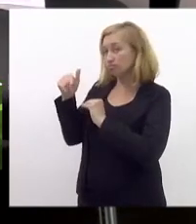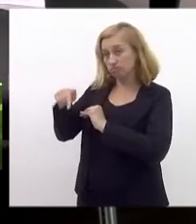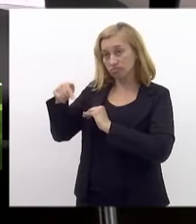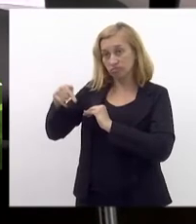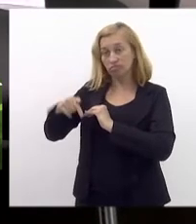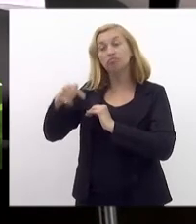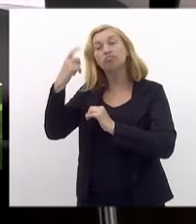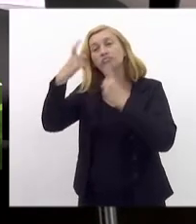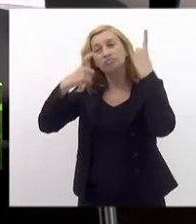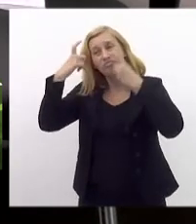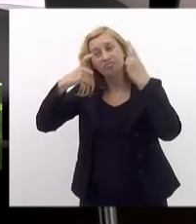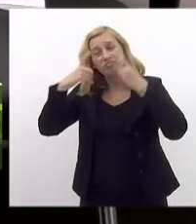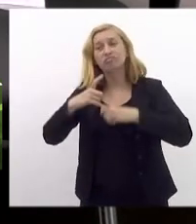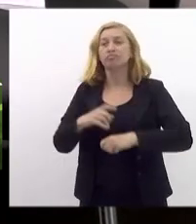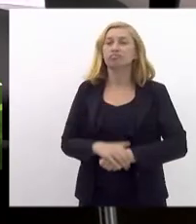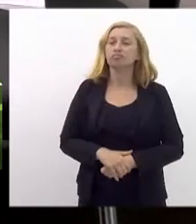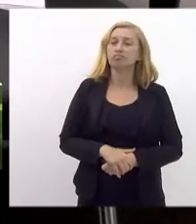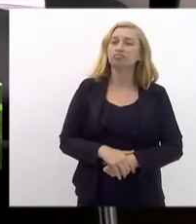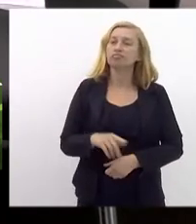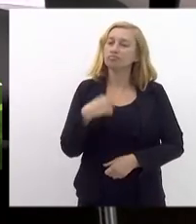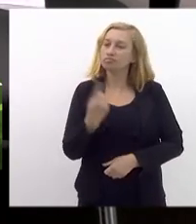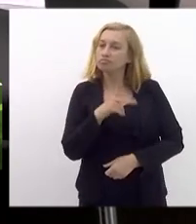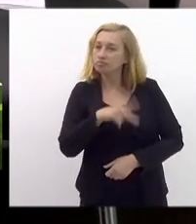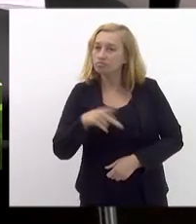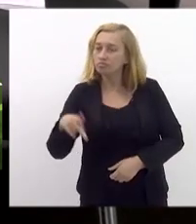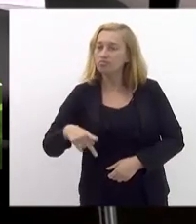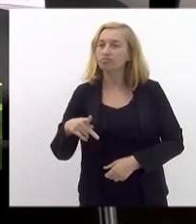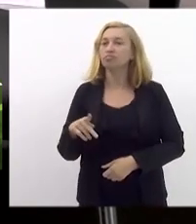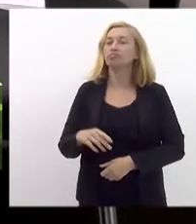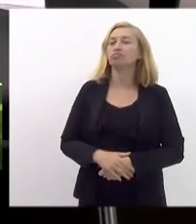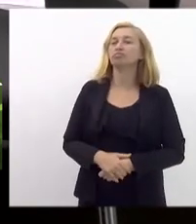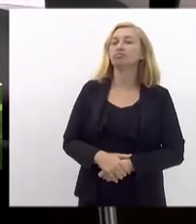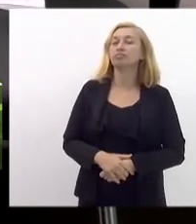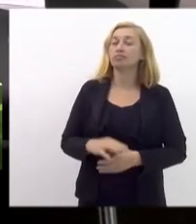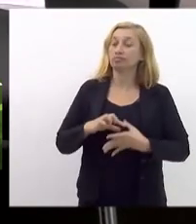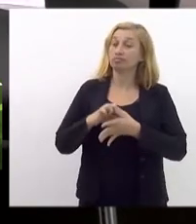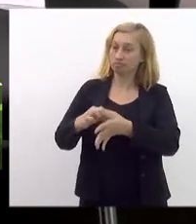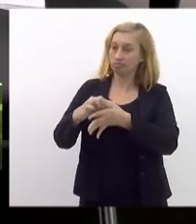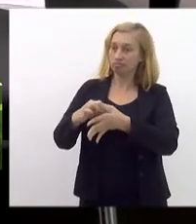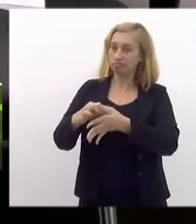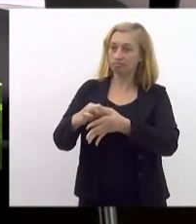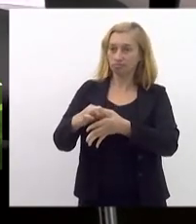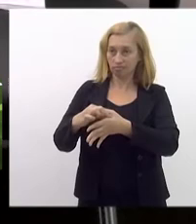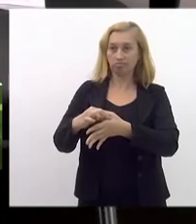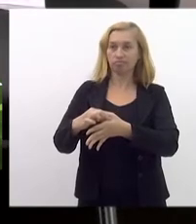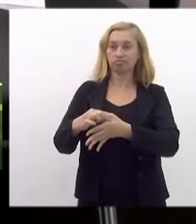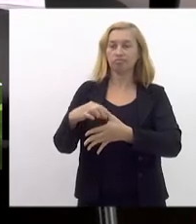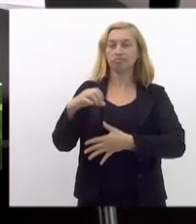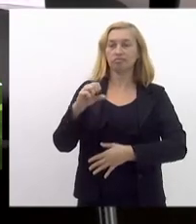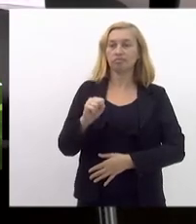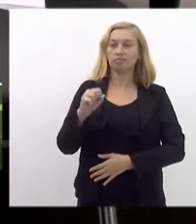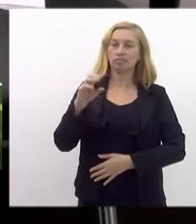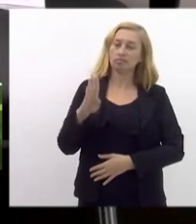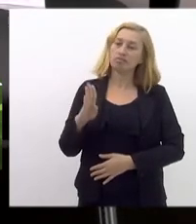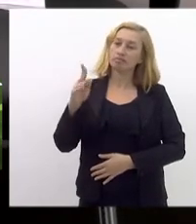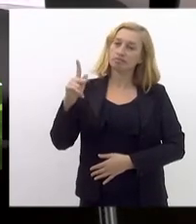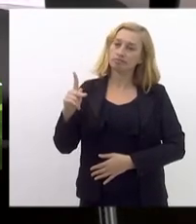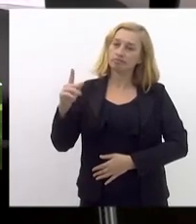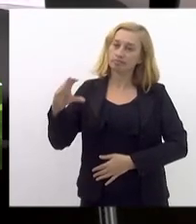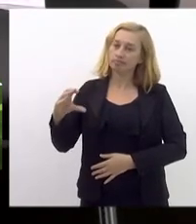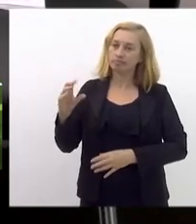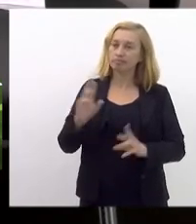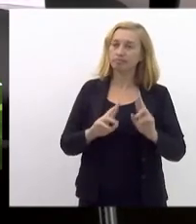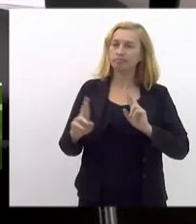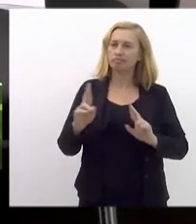com a preocupação do nosso professor Eudeu, nosso líder da SBPC, com